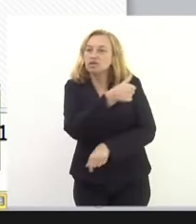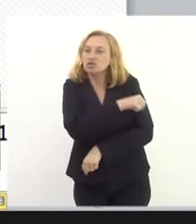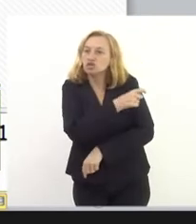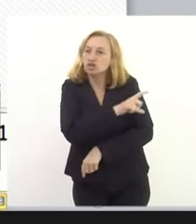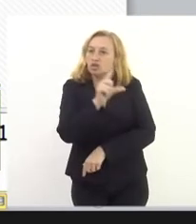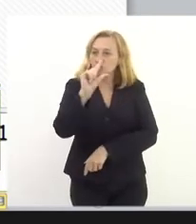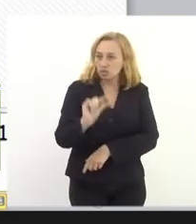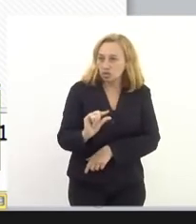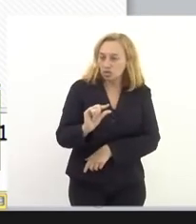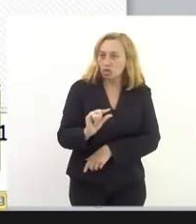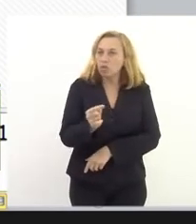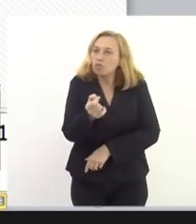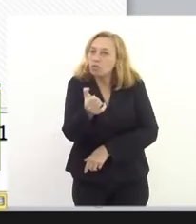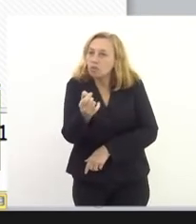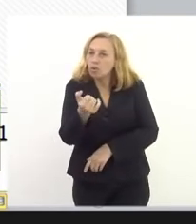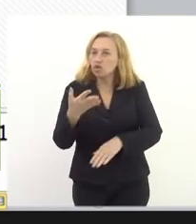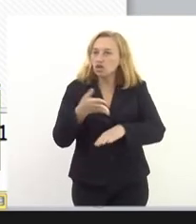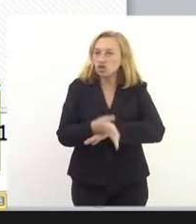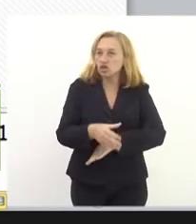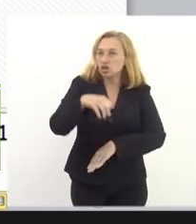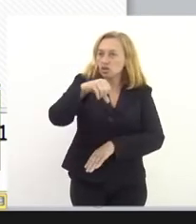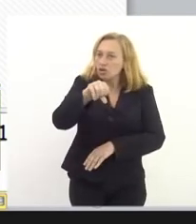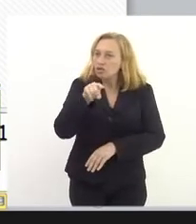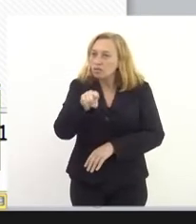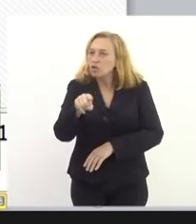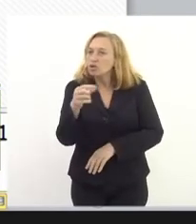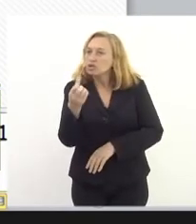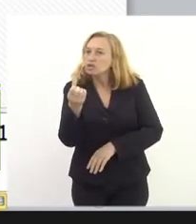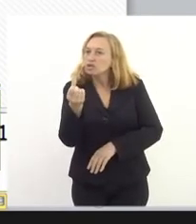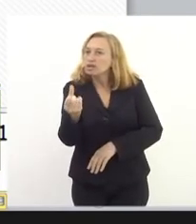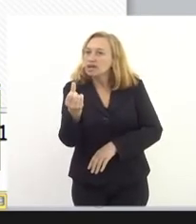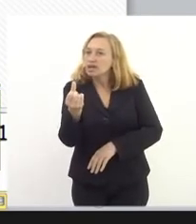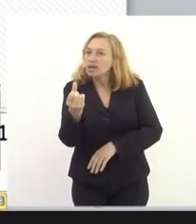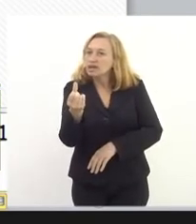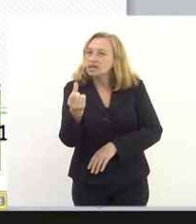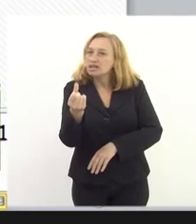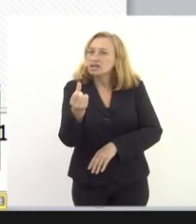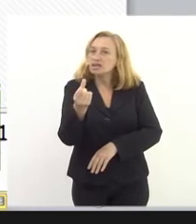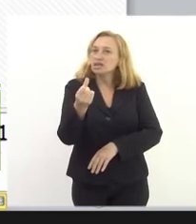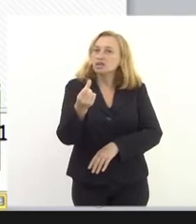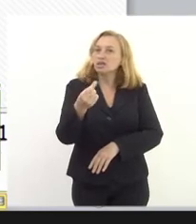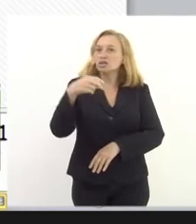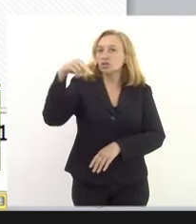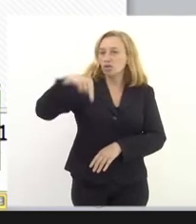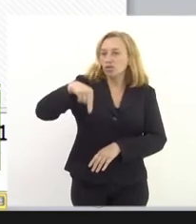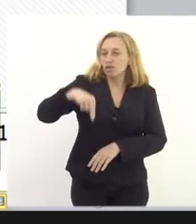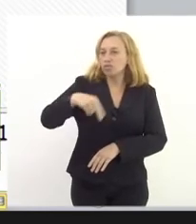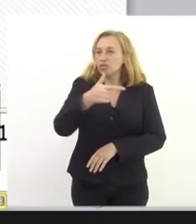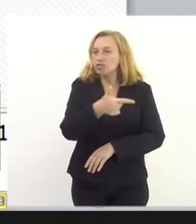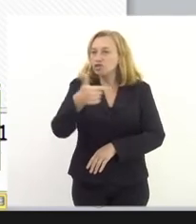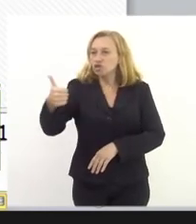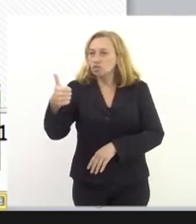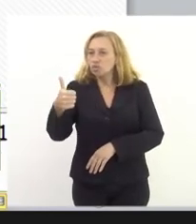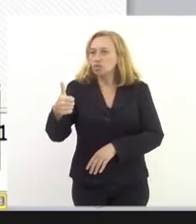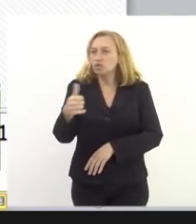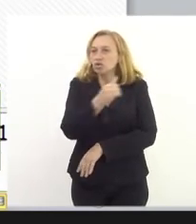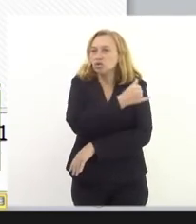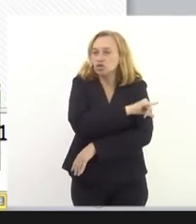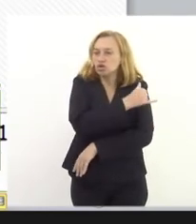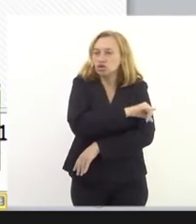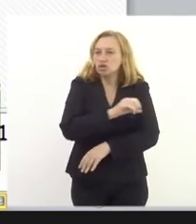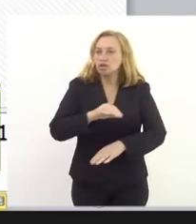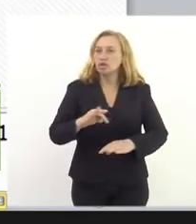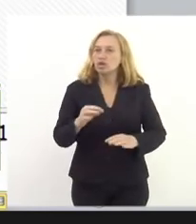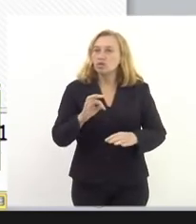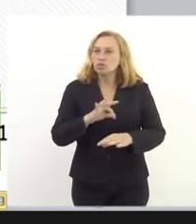menor, que chega a 9,6 em novembro de 21. Né? Então, o Rio de Janeiro, apesar de todas